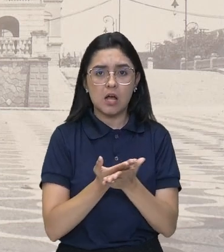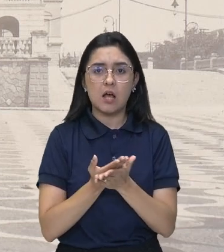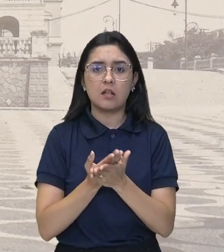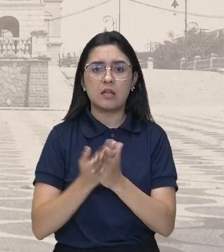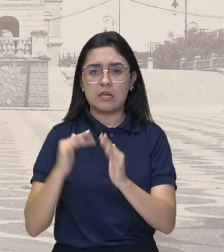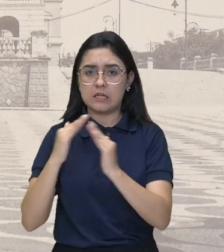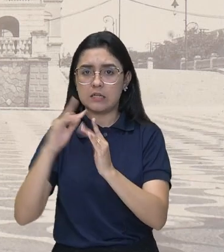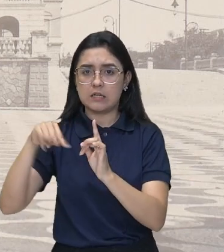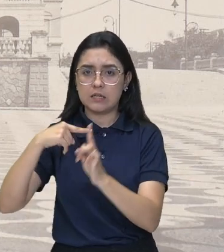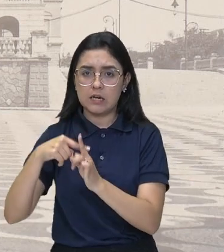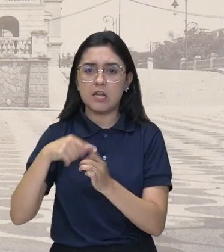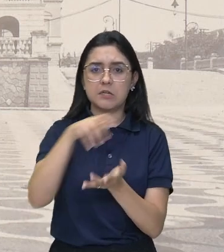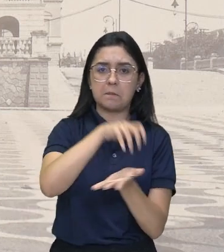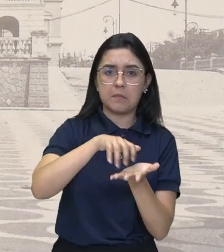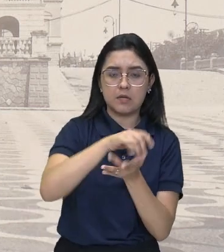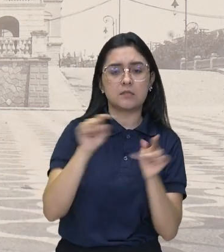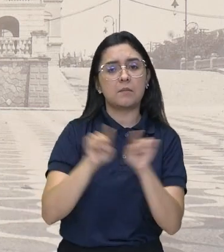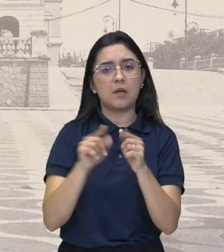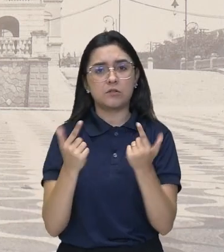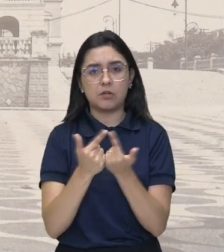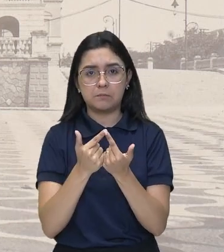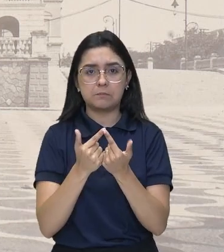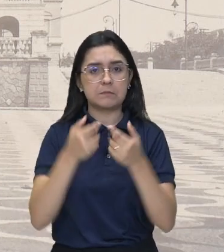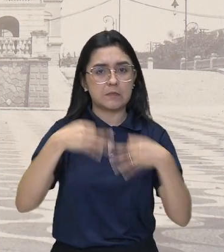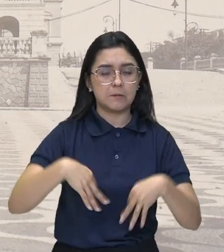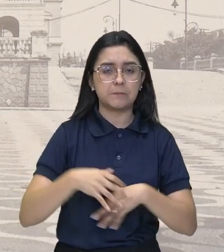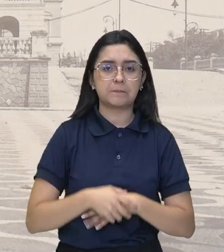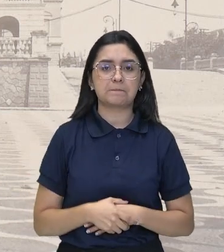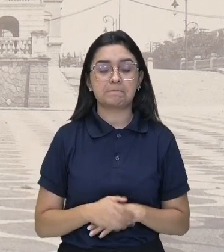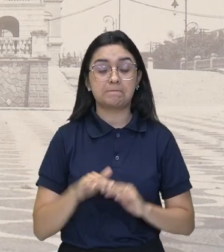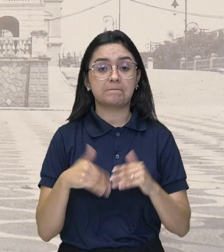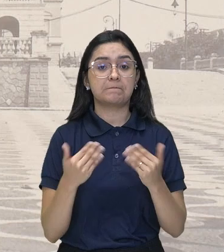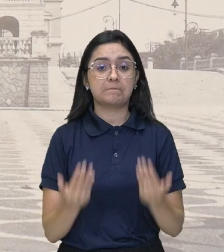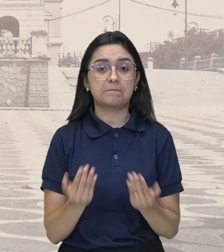mesmo como o Teatro Amazonas, certo?